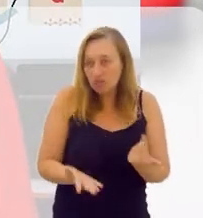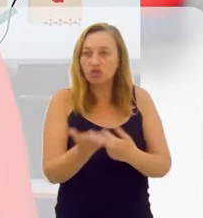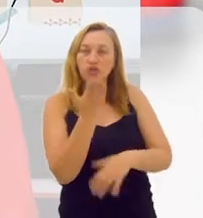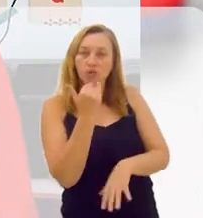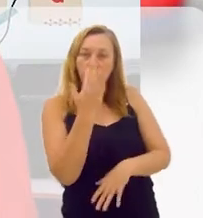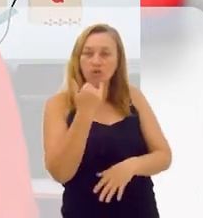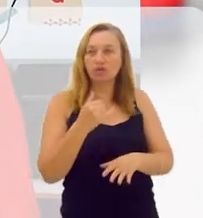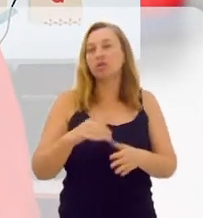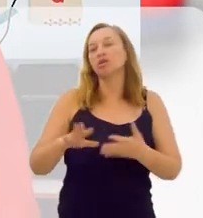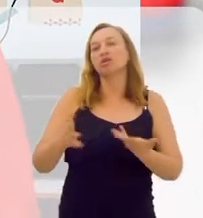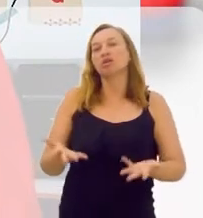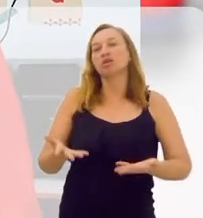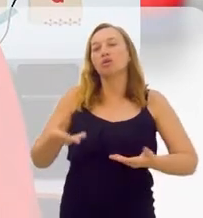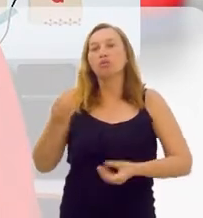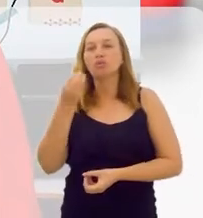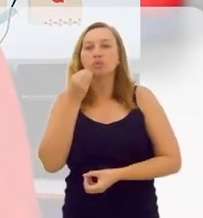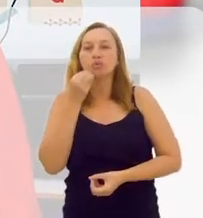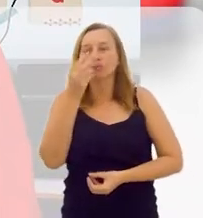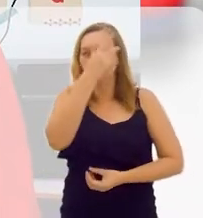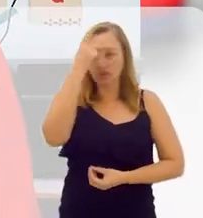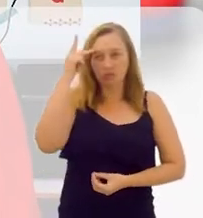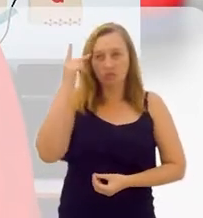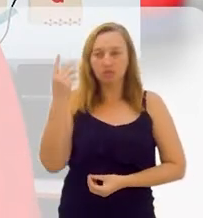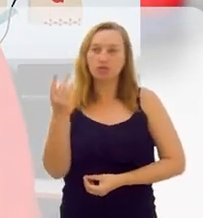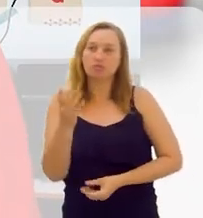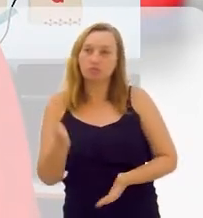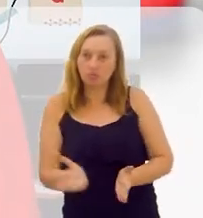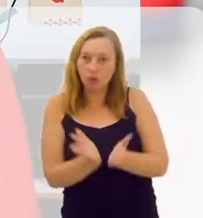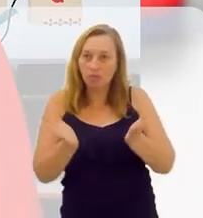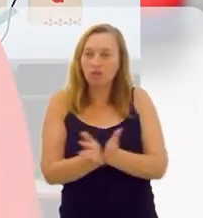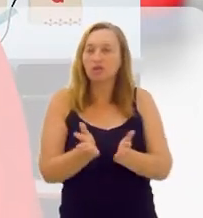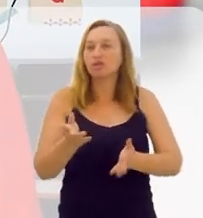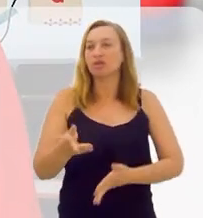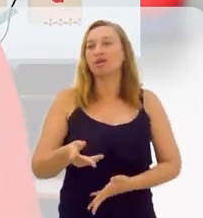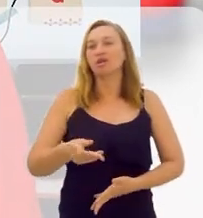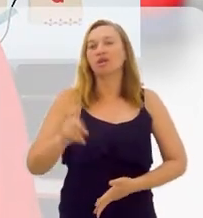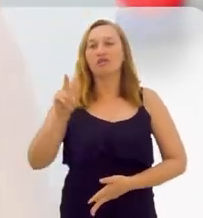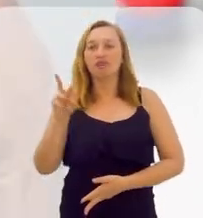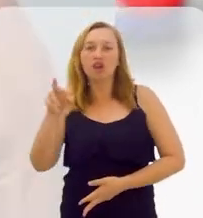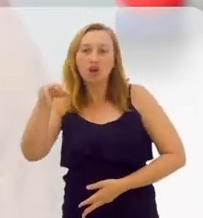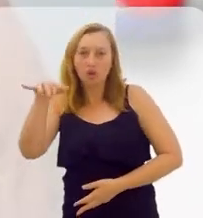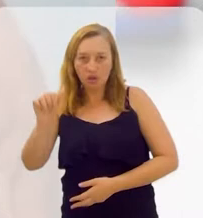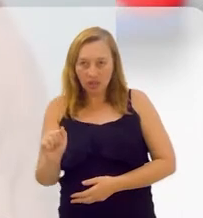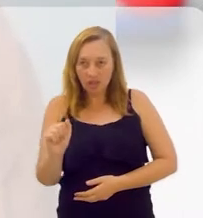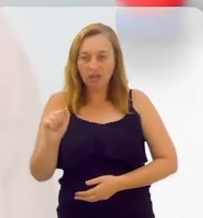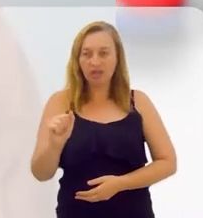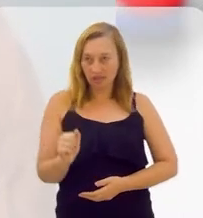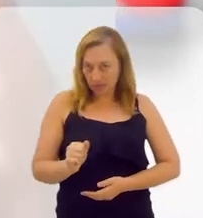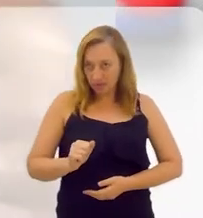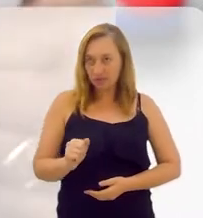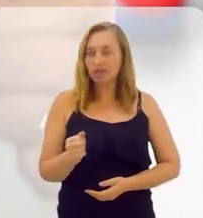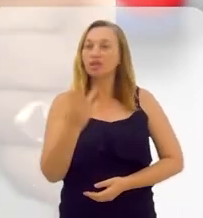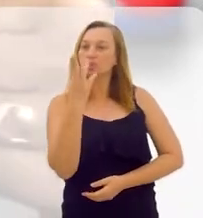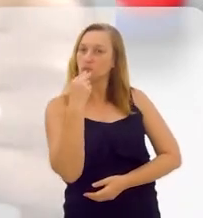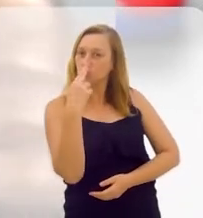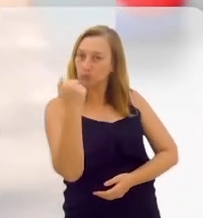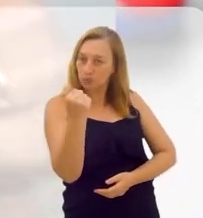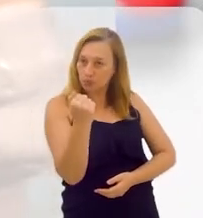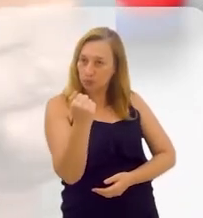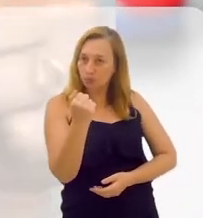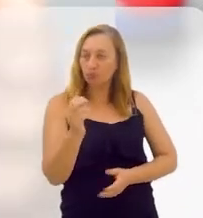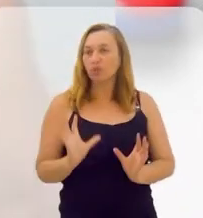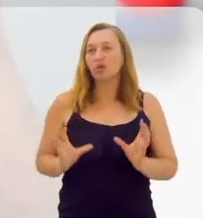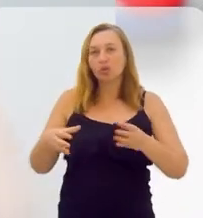saudável e acessível e oportunidade para pessoas de baixa renda. Eu estou aqui com a Verônica Pires, que é